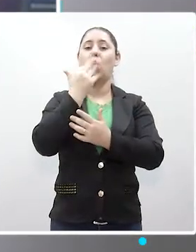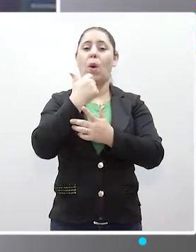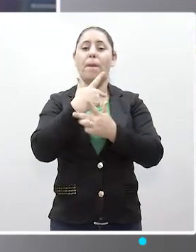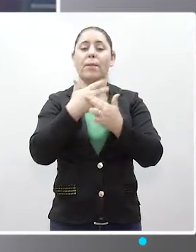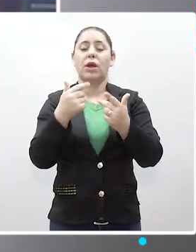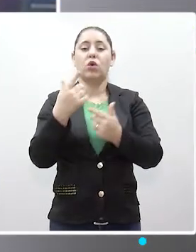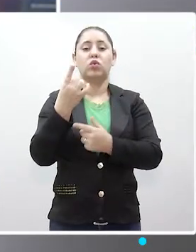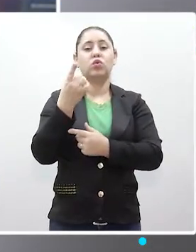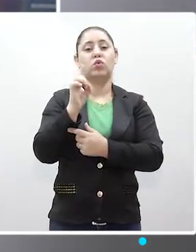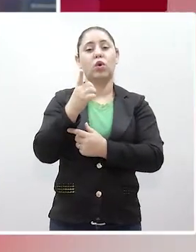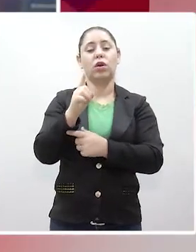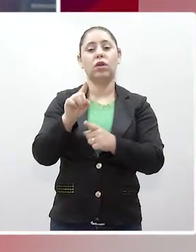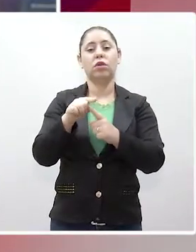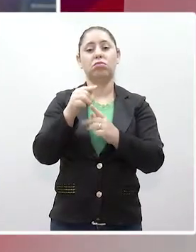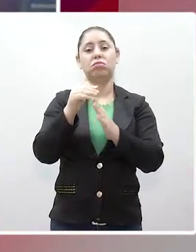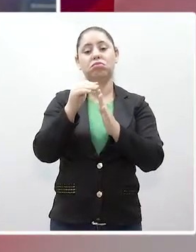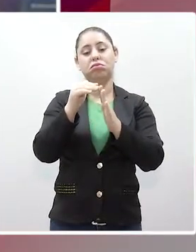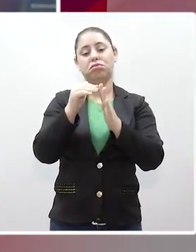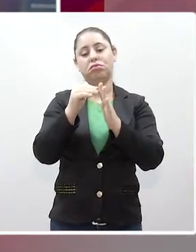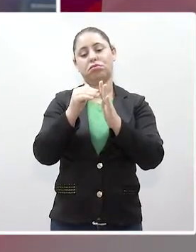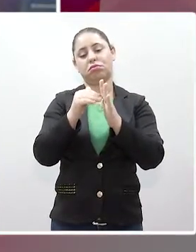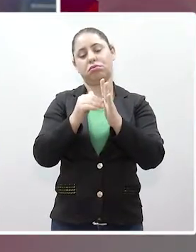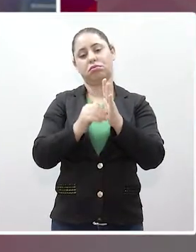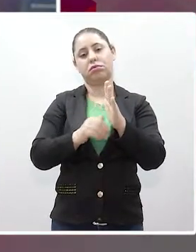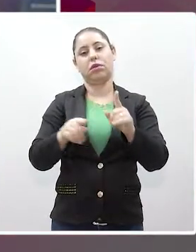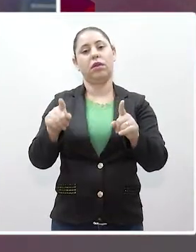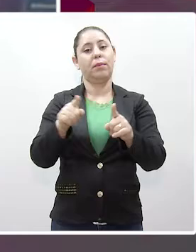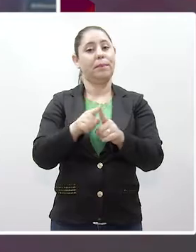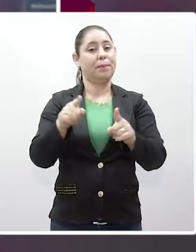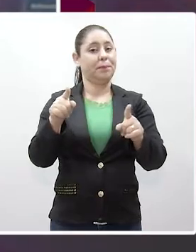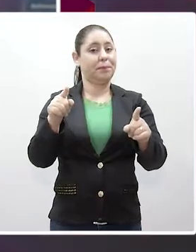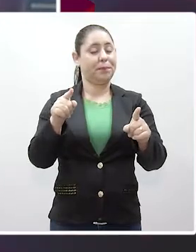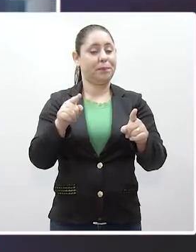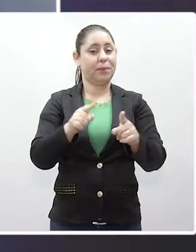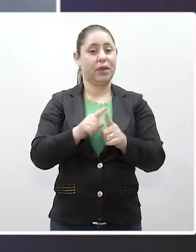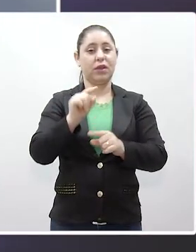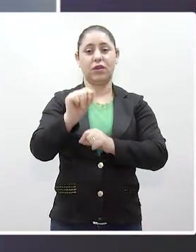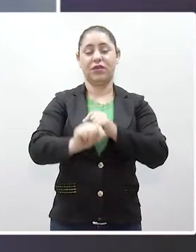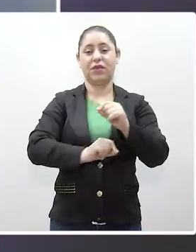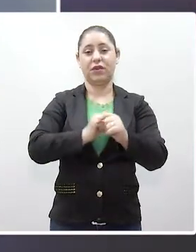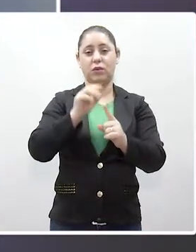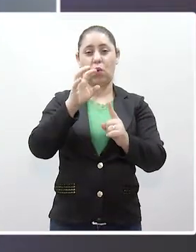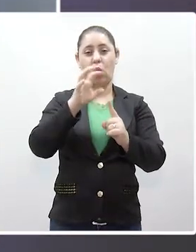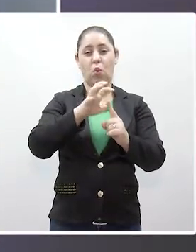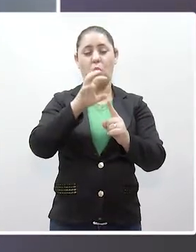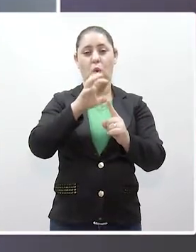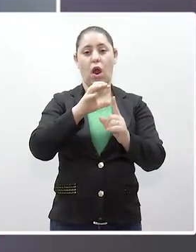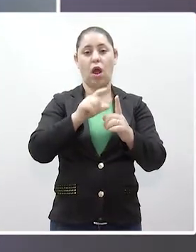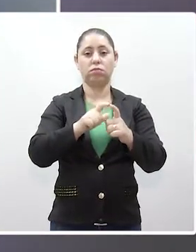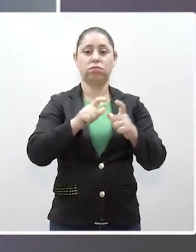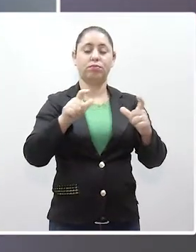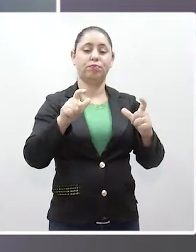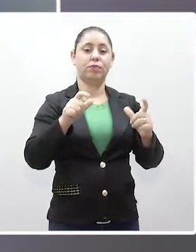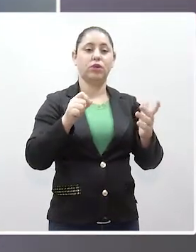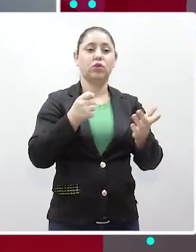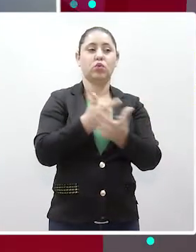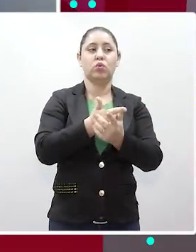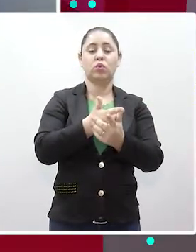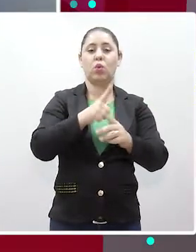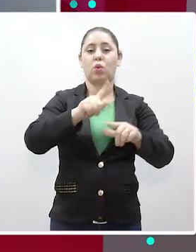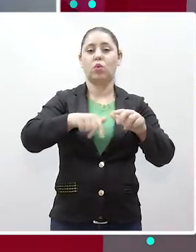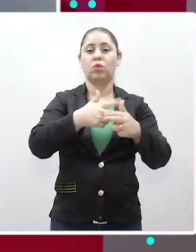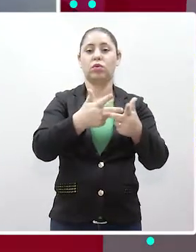commodities. O dólar também desvalorizando, depreciando, ele também gerou um aumento de preços